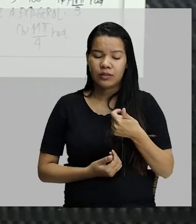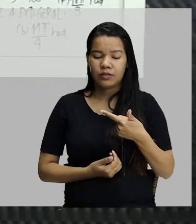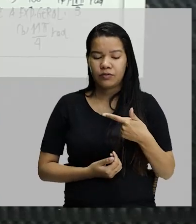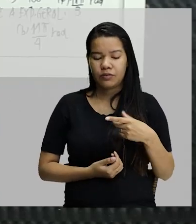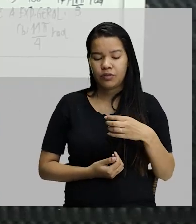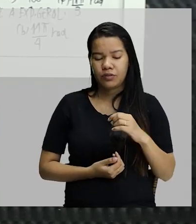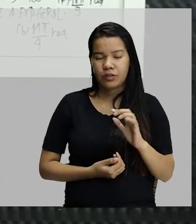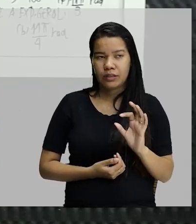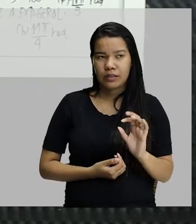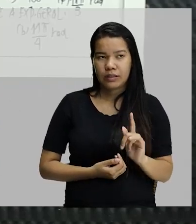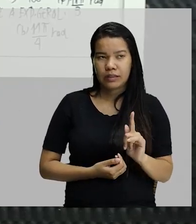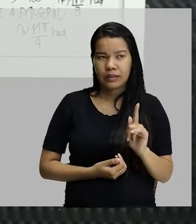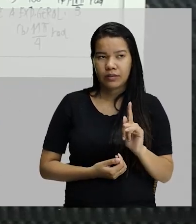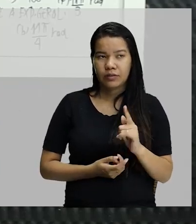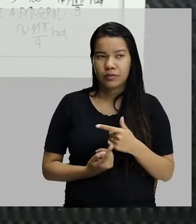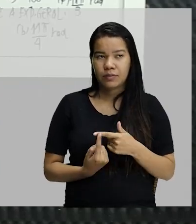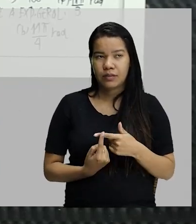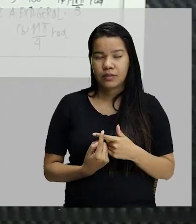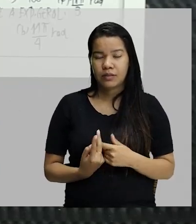mais K